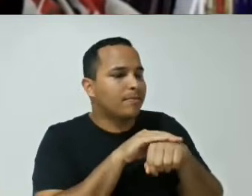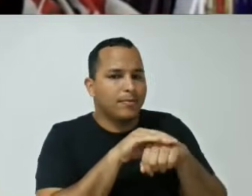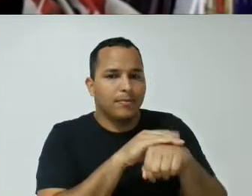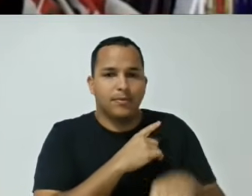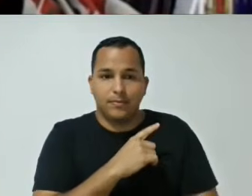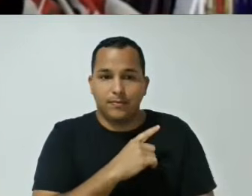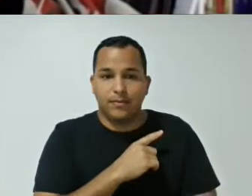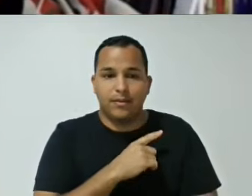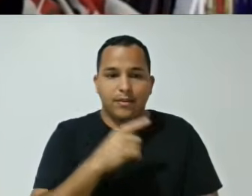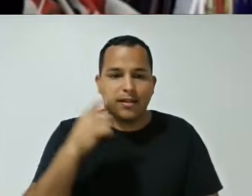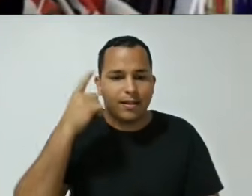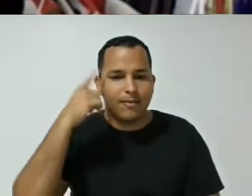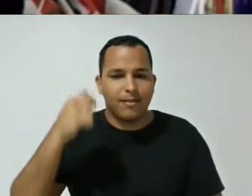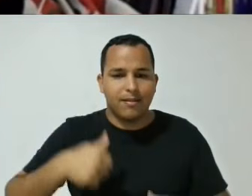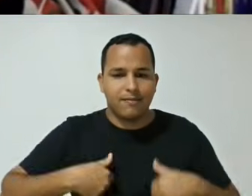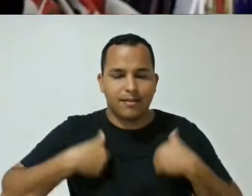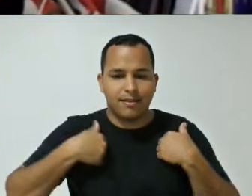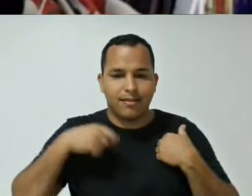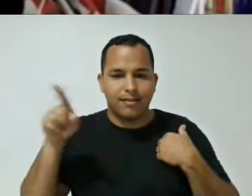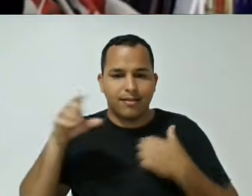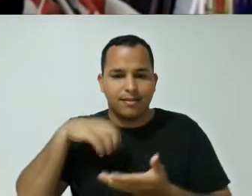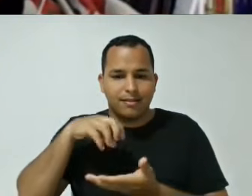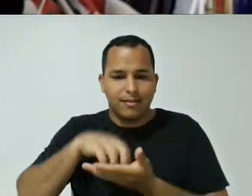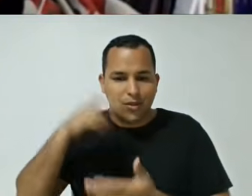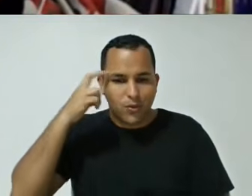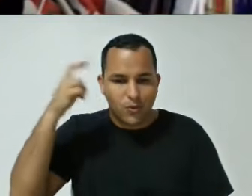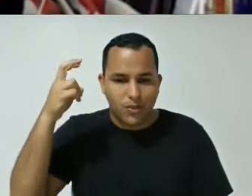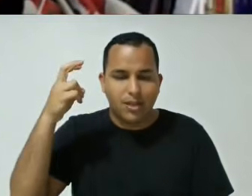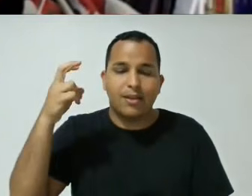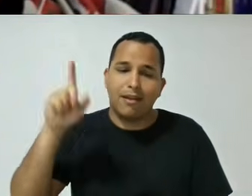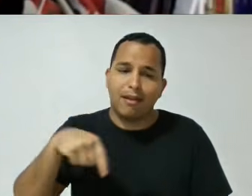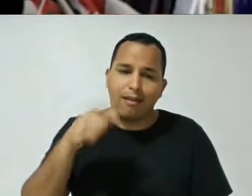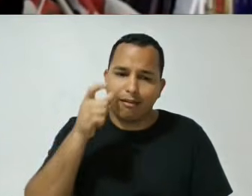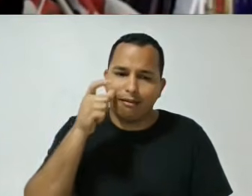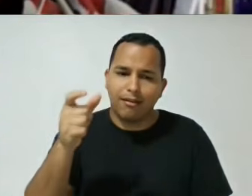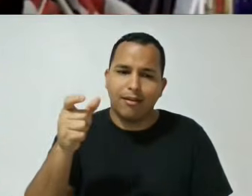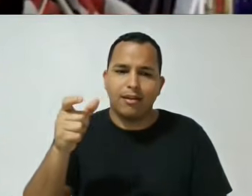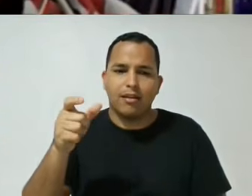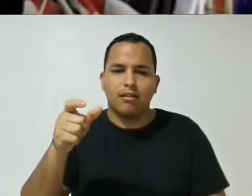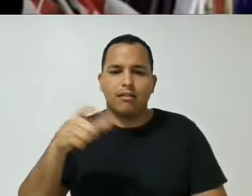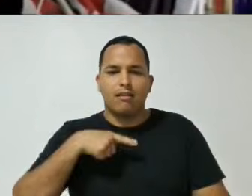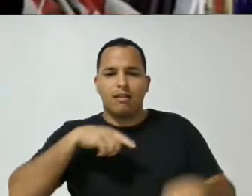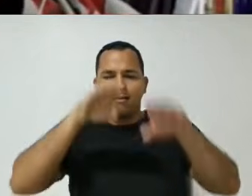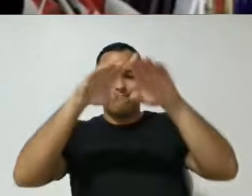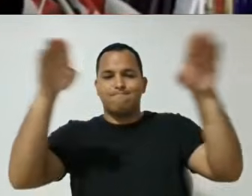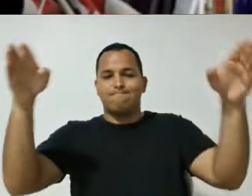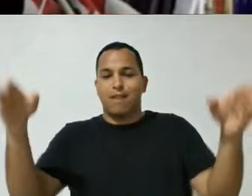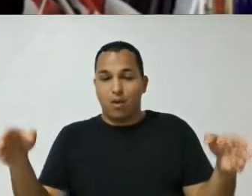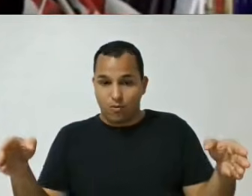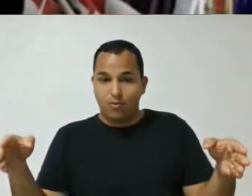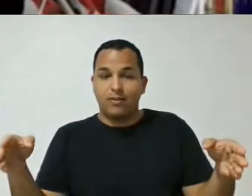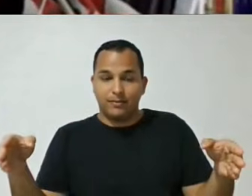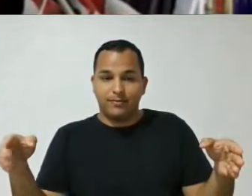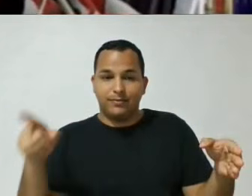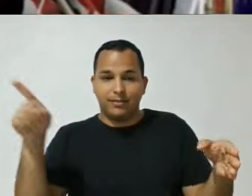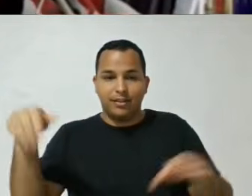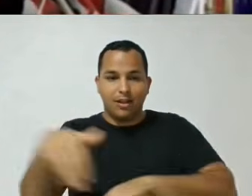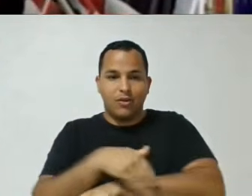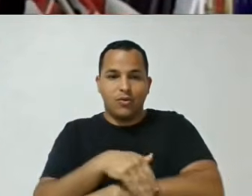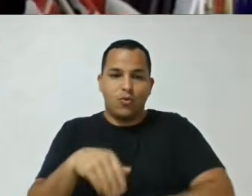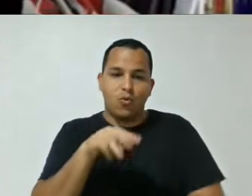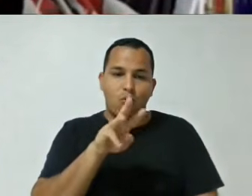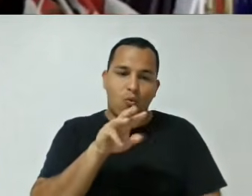Cultural é muito interessante porque armava-se um palco ali na Avenida Washington Luiz,